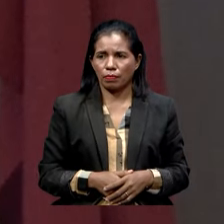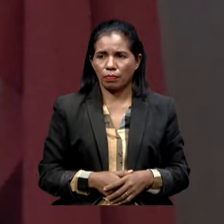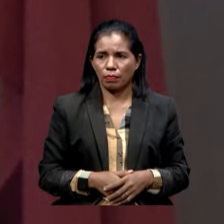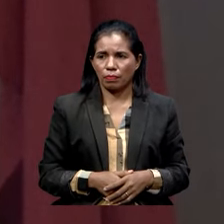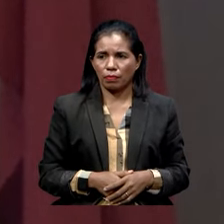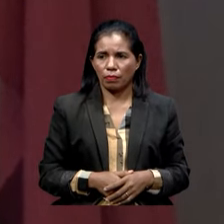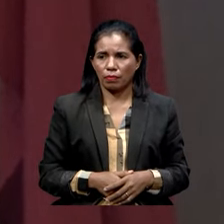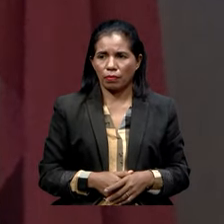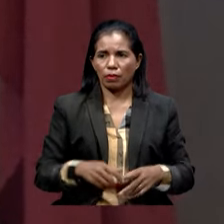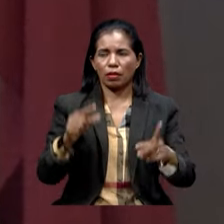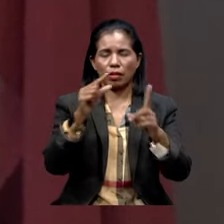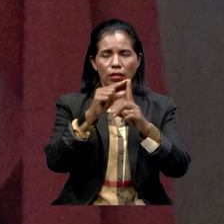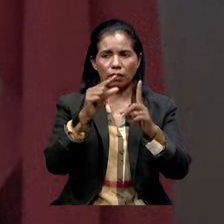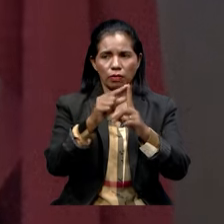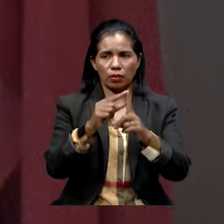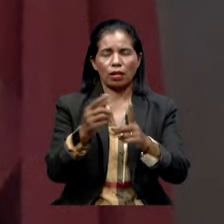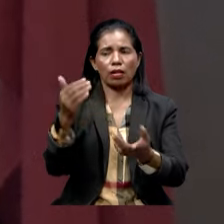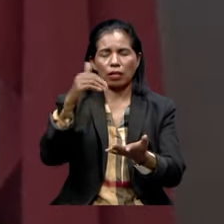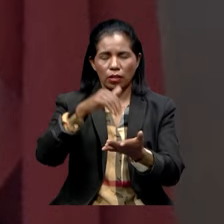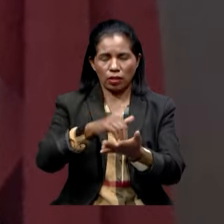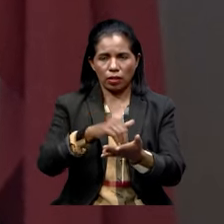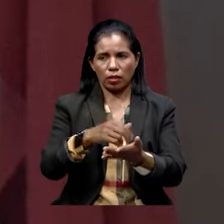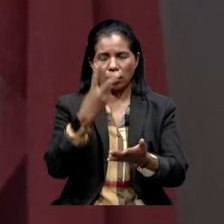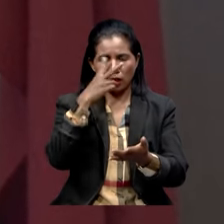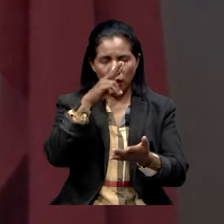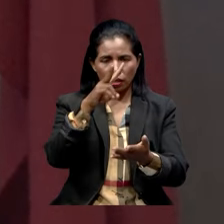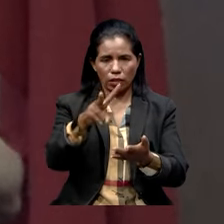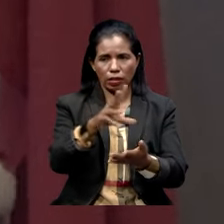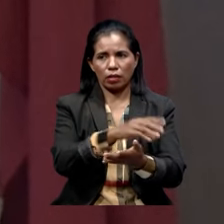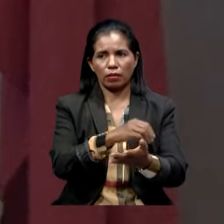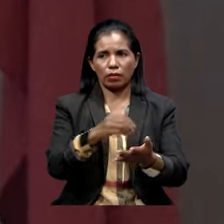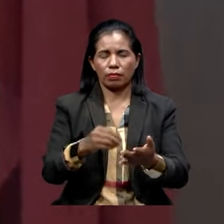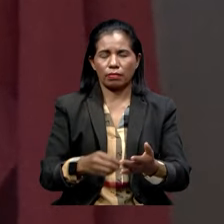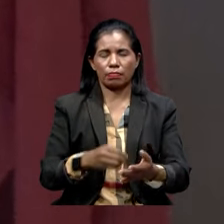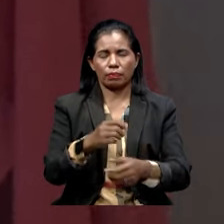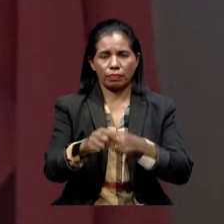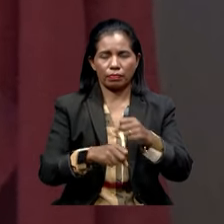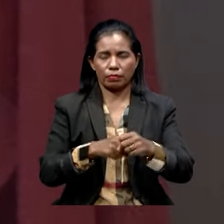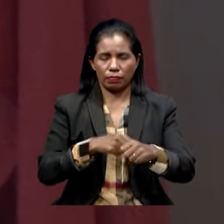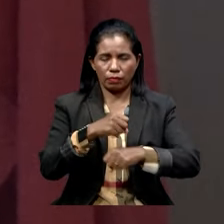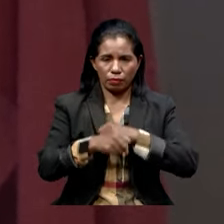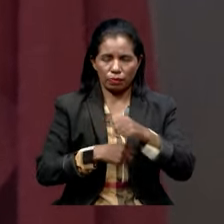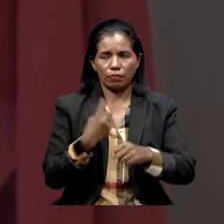São palavras de alguém que vê além do horizonte.